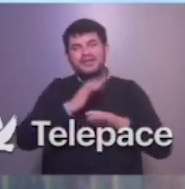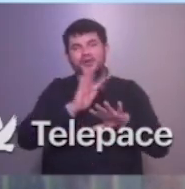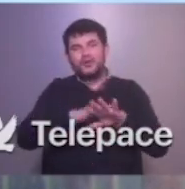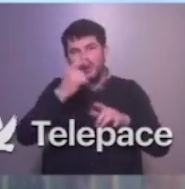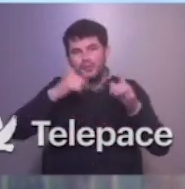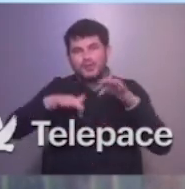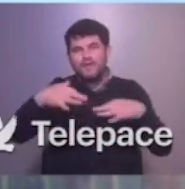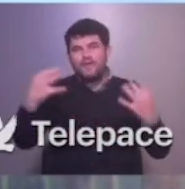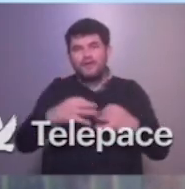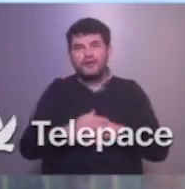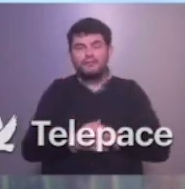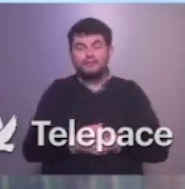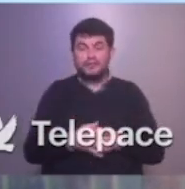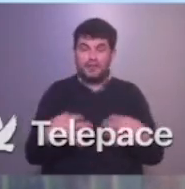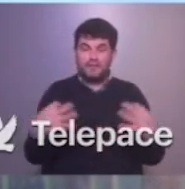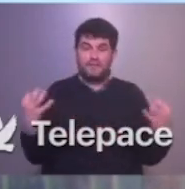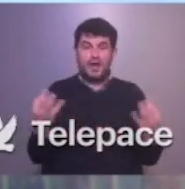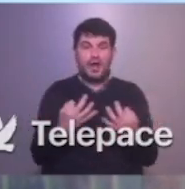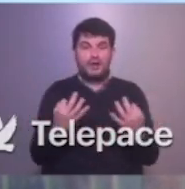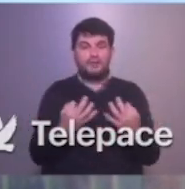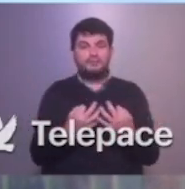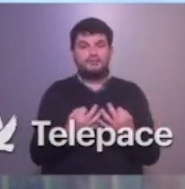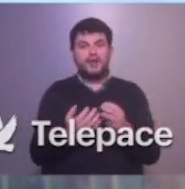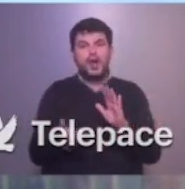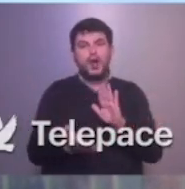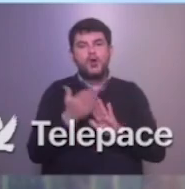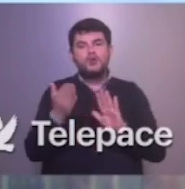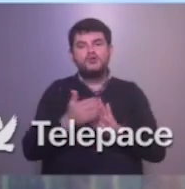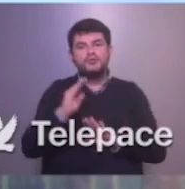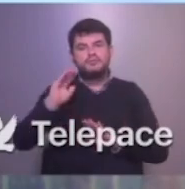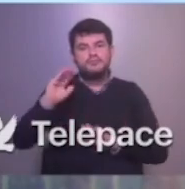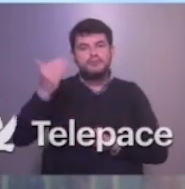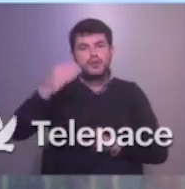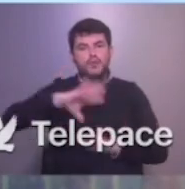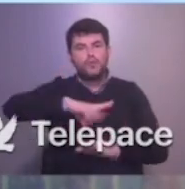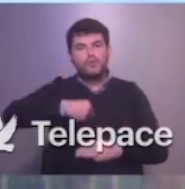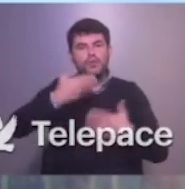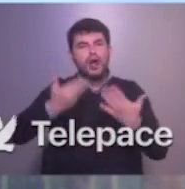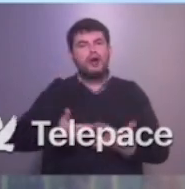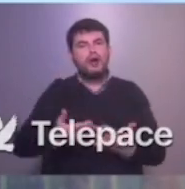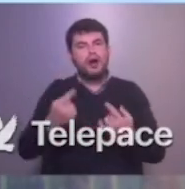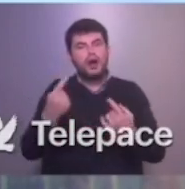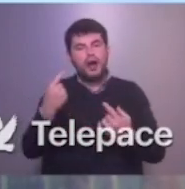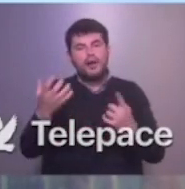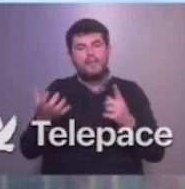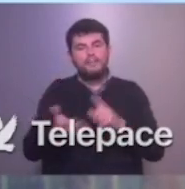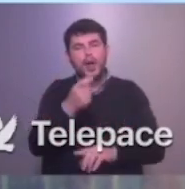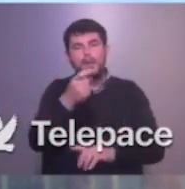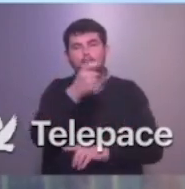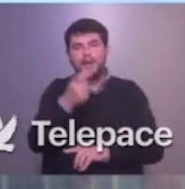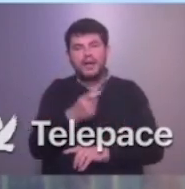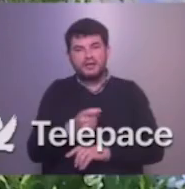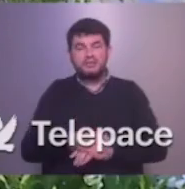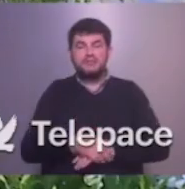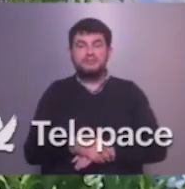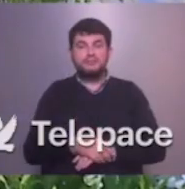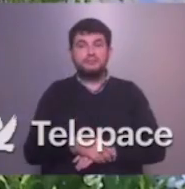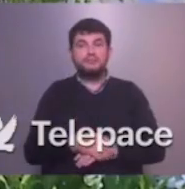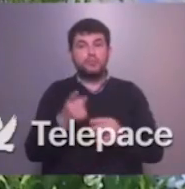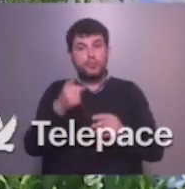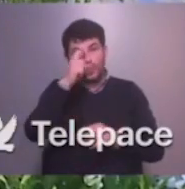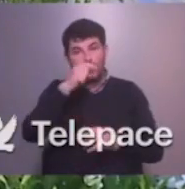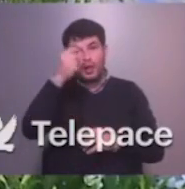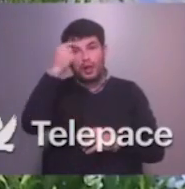pelas populações. De facto, a urgência primeira do mundo de hoje é que haja paz. E